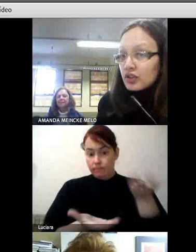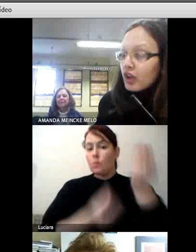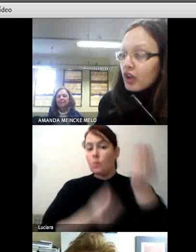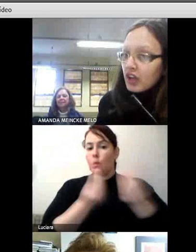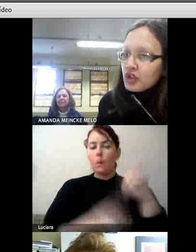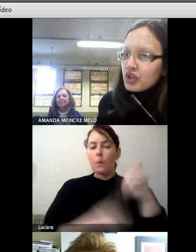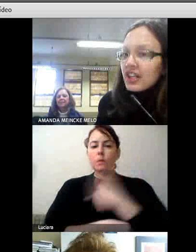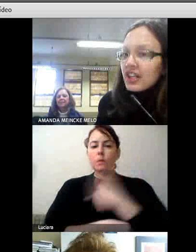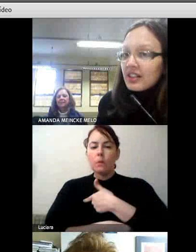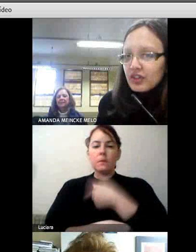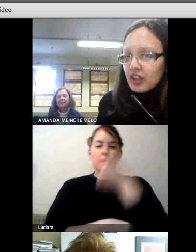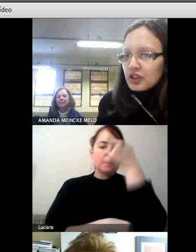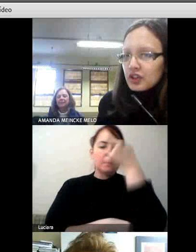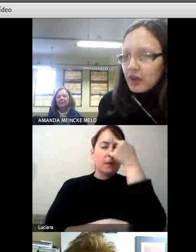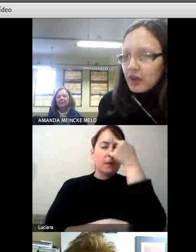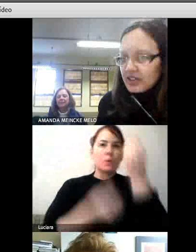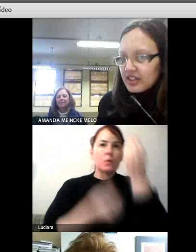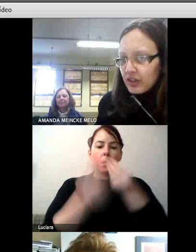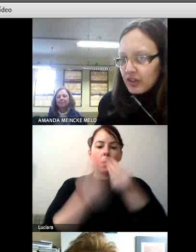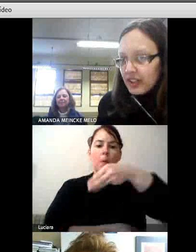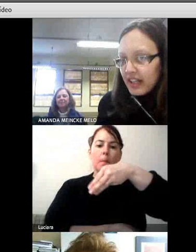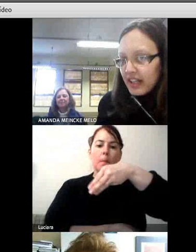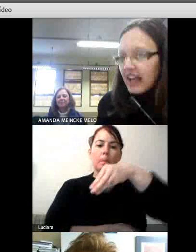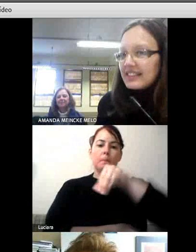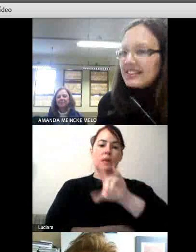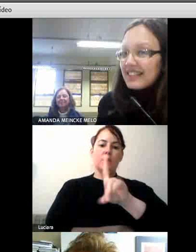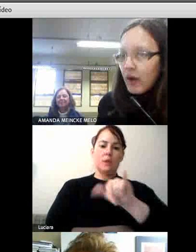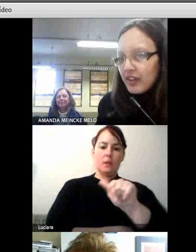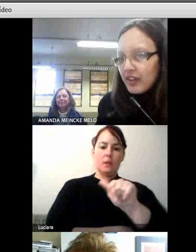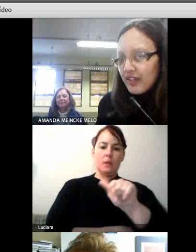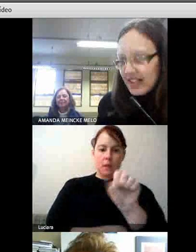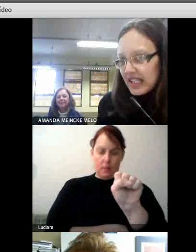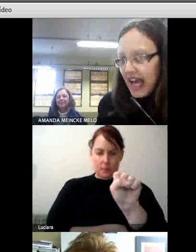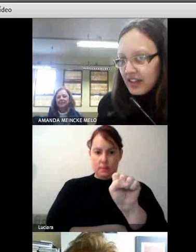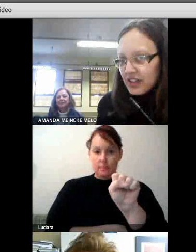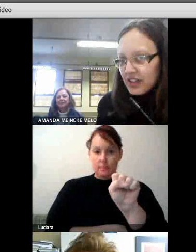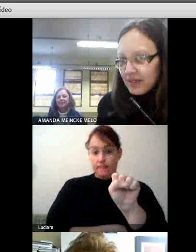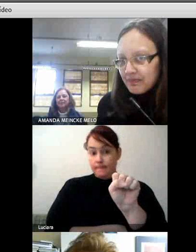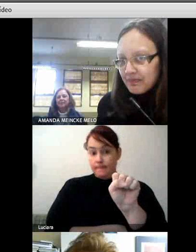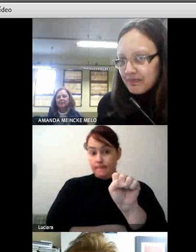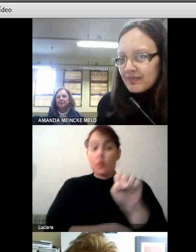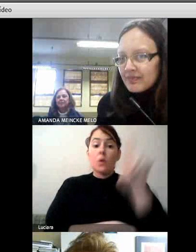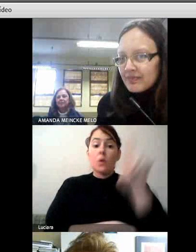no nosso dia a dia, nos nossos processos educacionais na universidade.